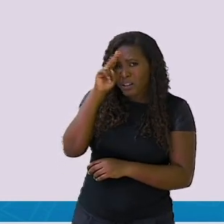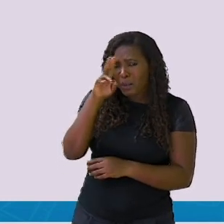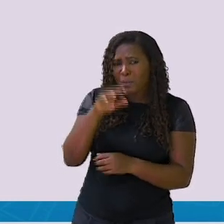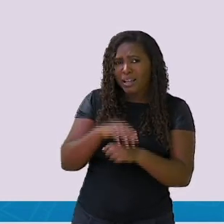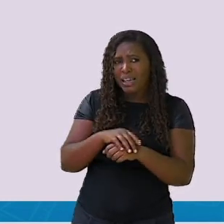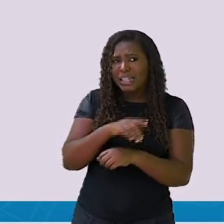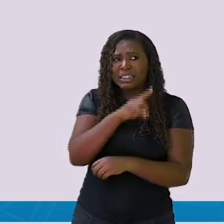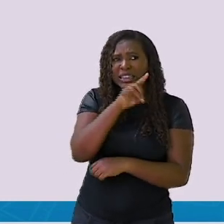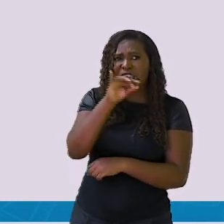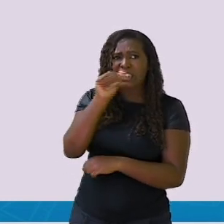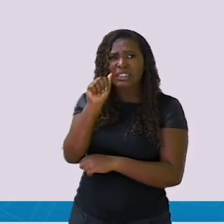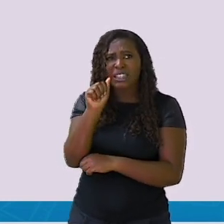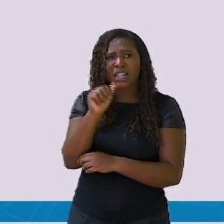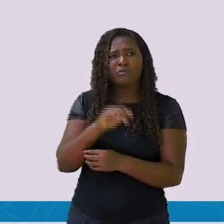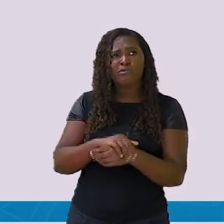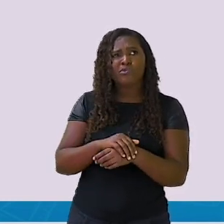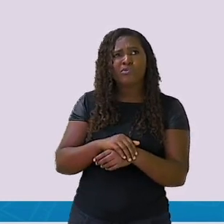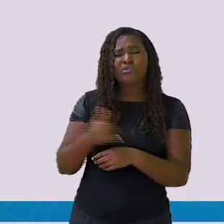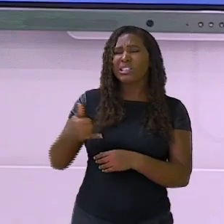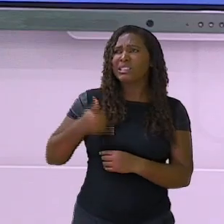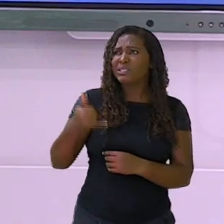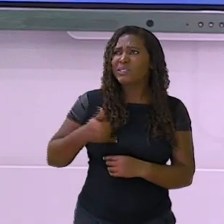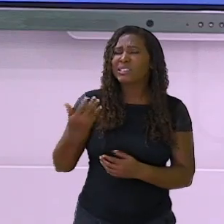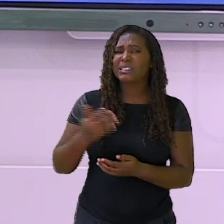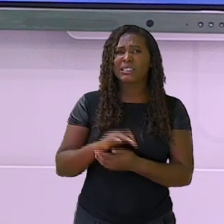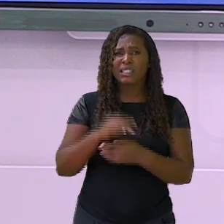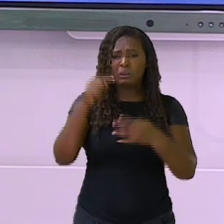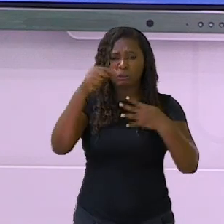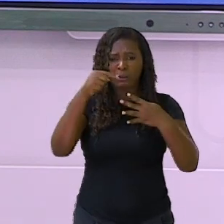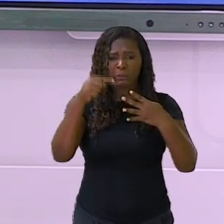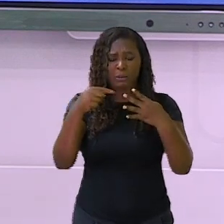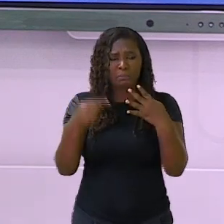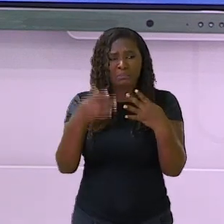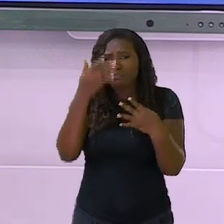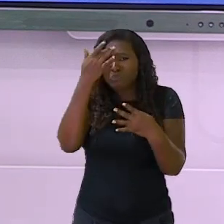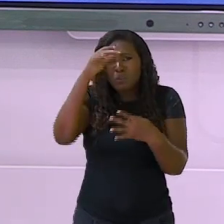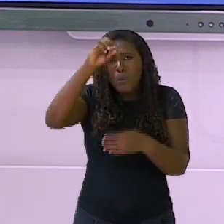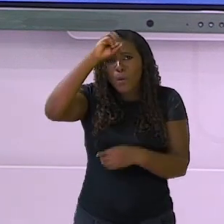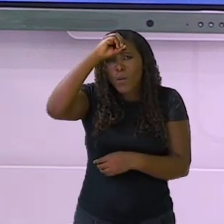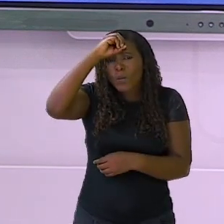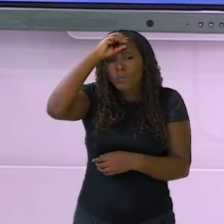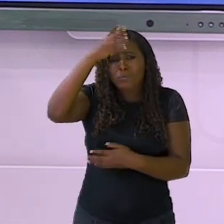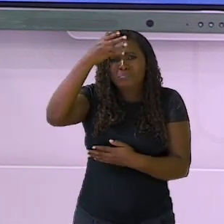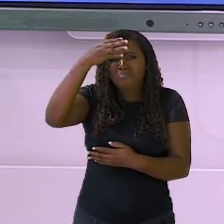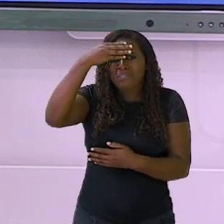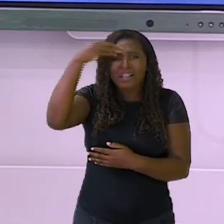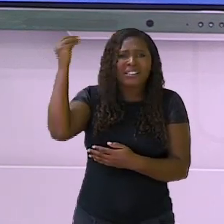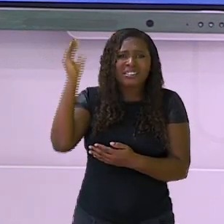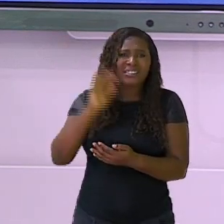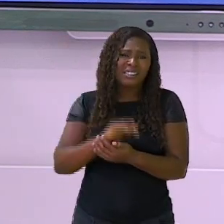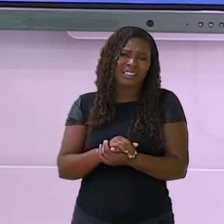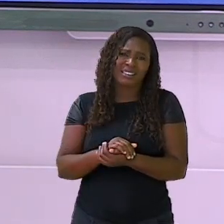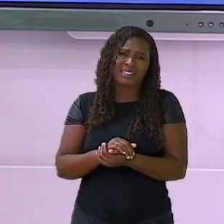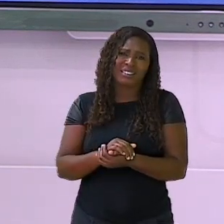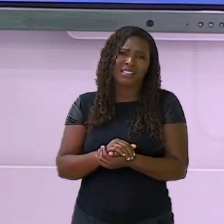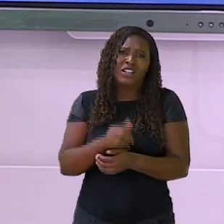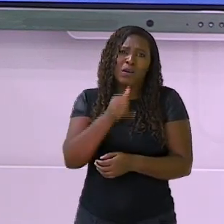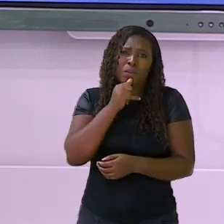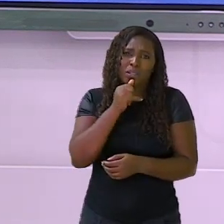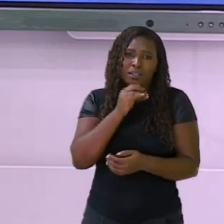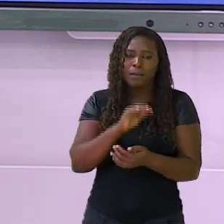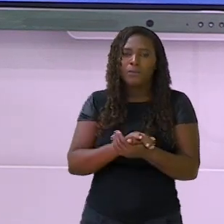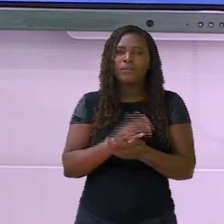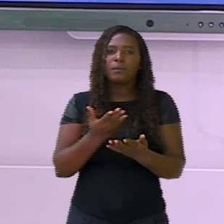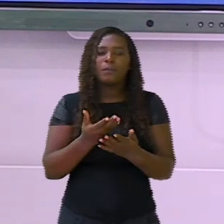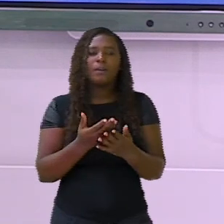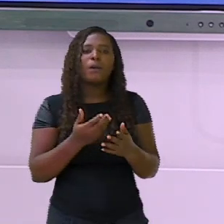quando é aniversário e eu não sei aniversário de quem. Então, você põe lá aniversariantes e põe janeiro,